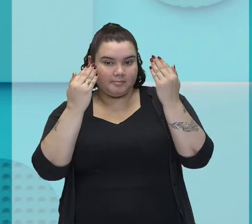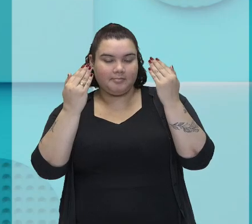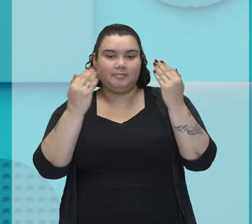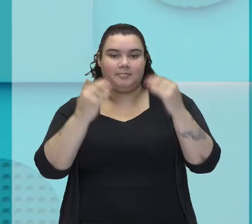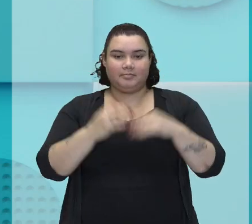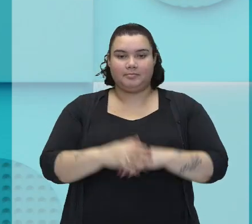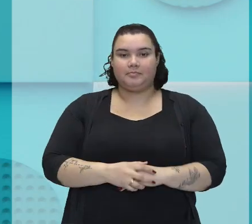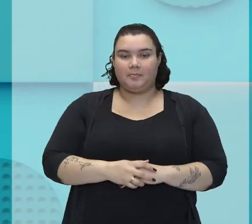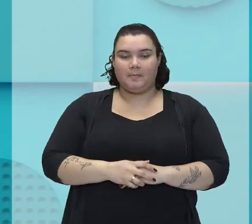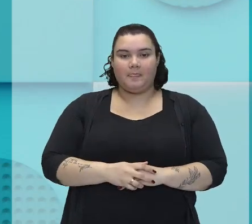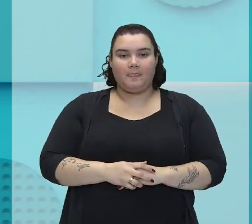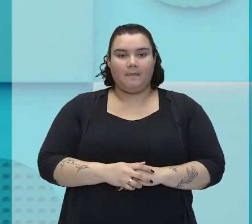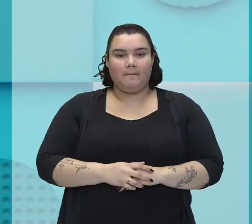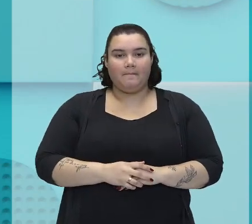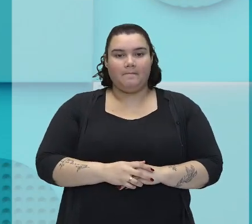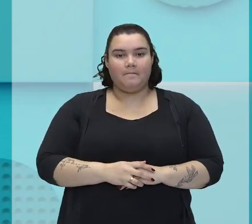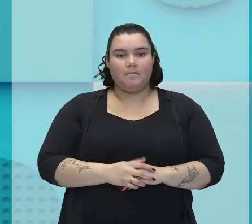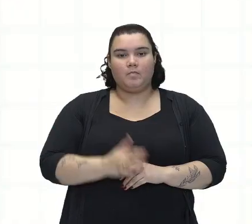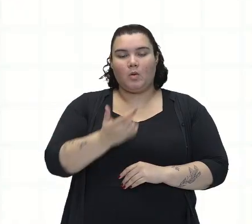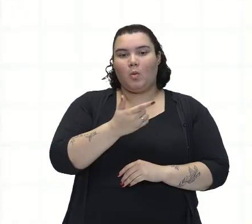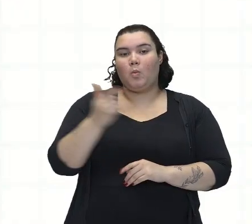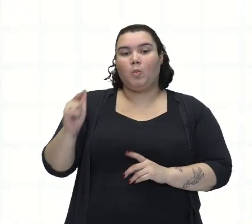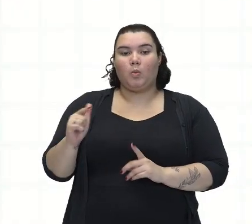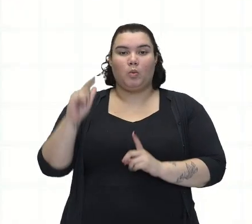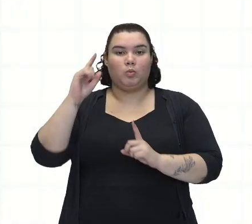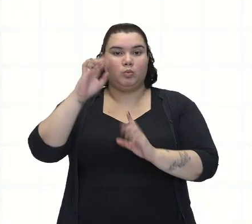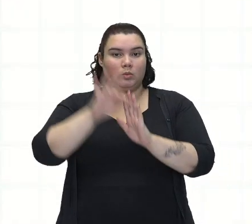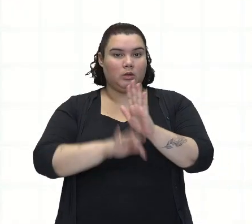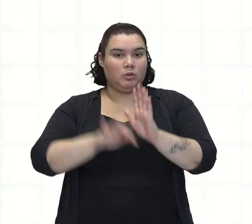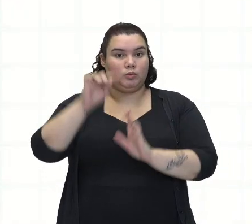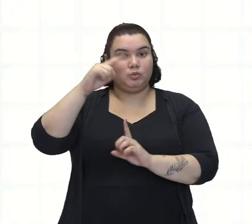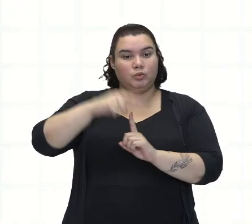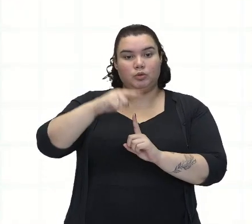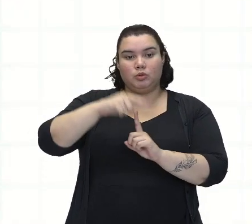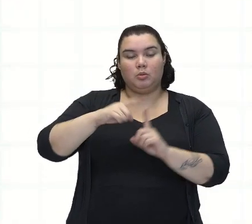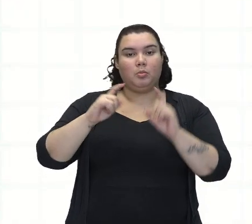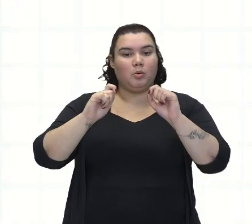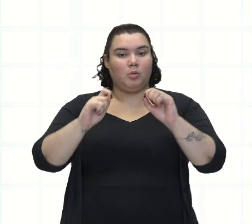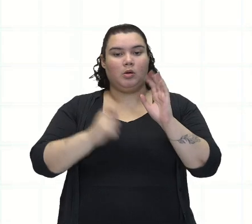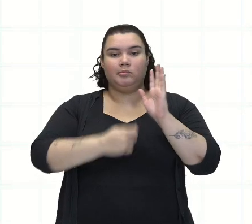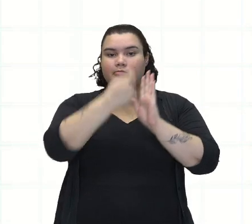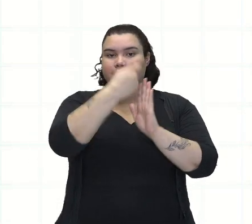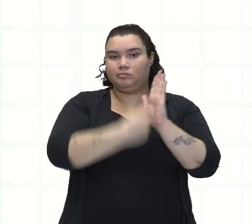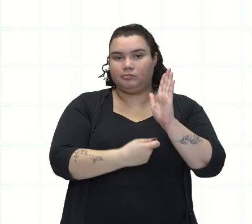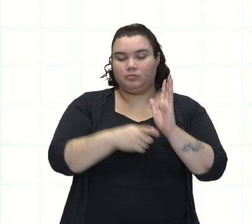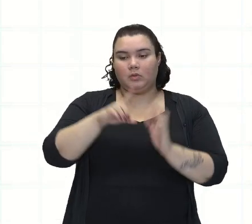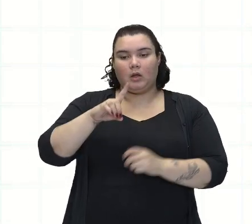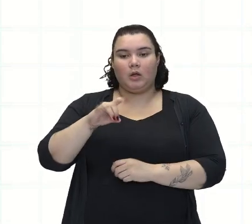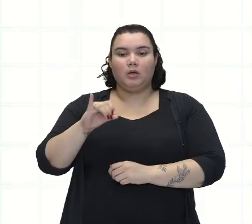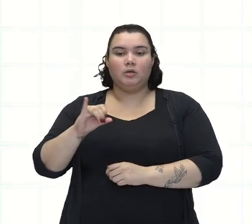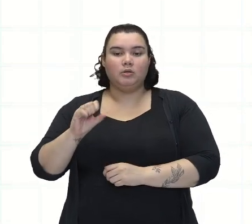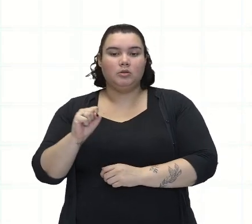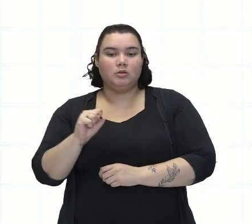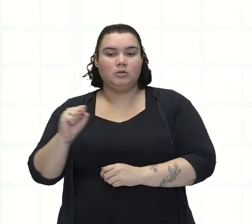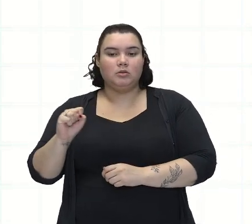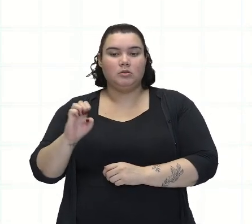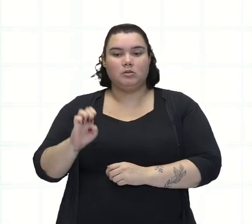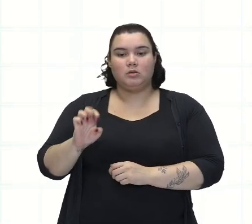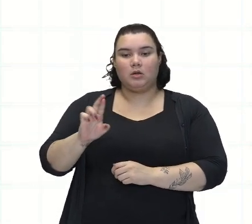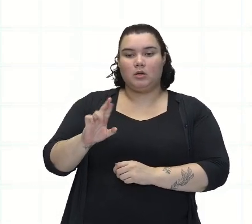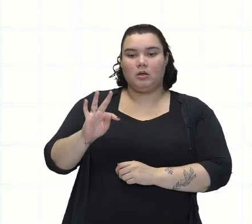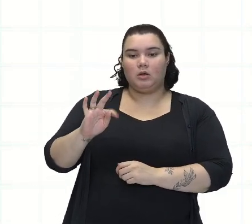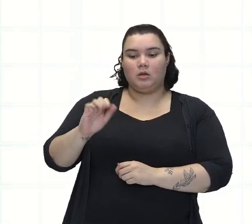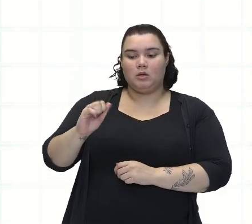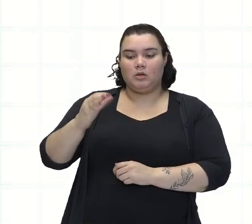nossa próxima tipologia textual, que é a dissertação. Vamos lá, para a